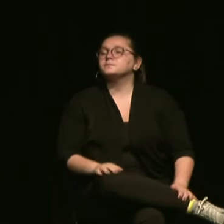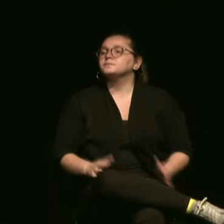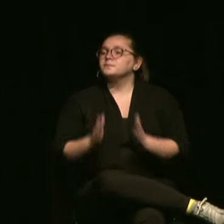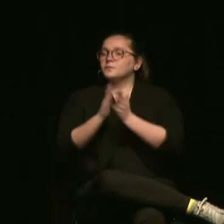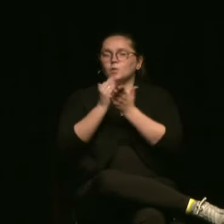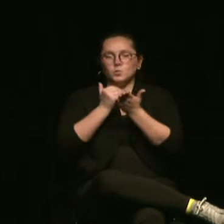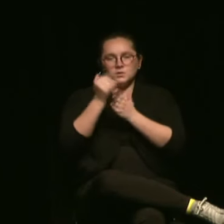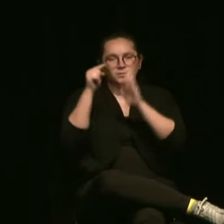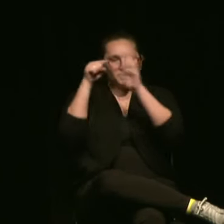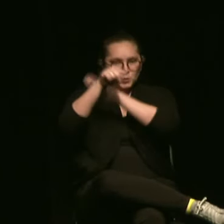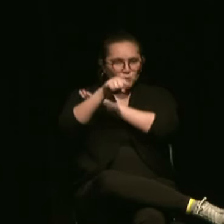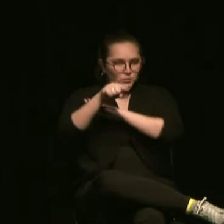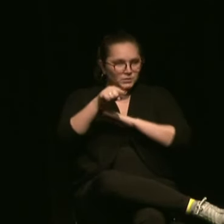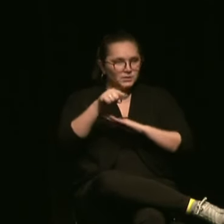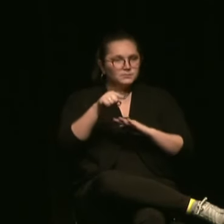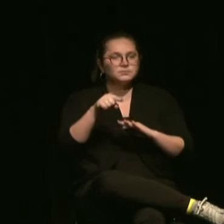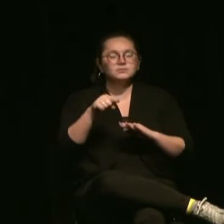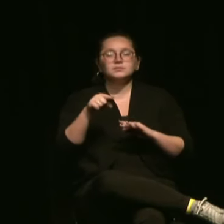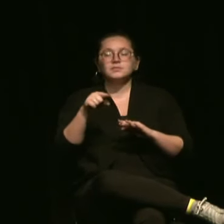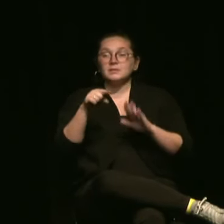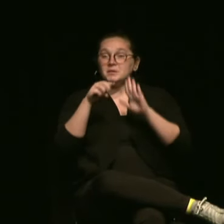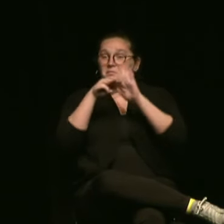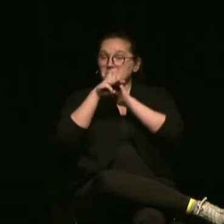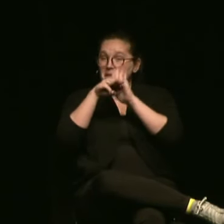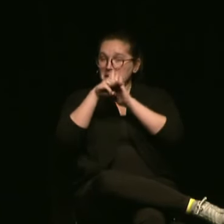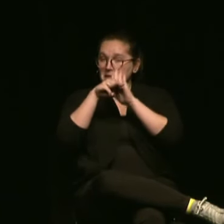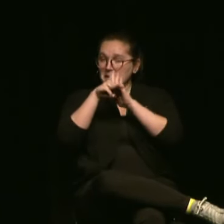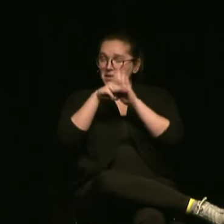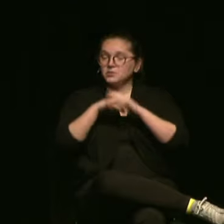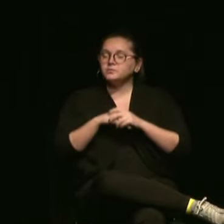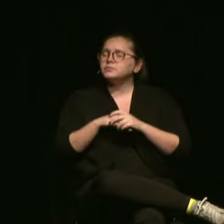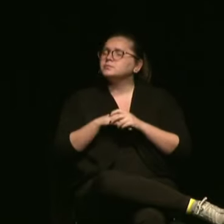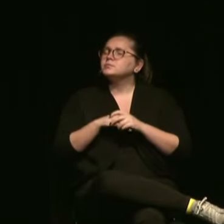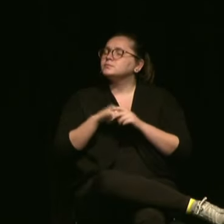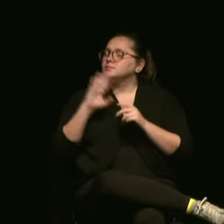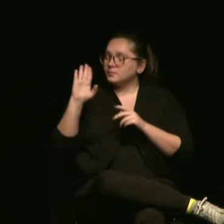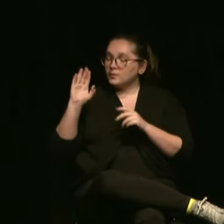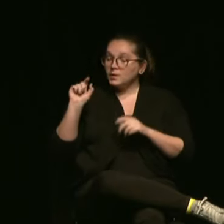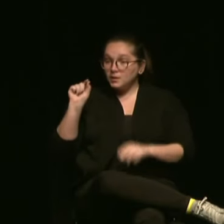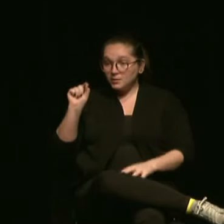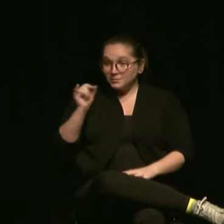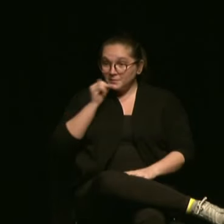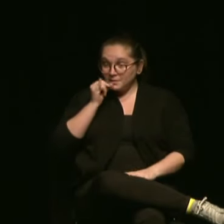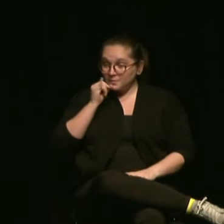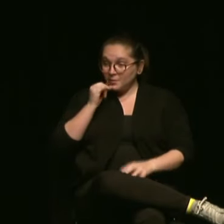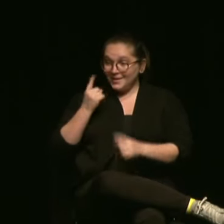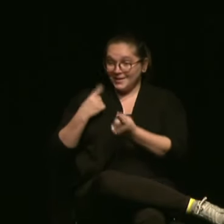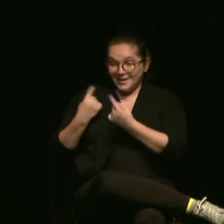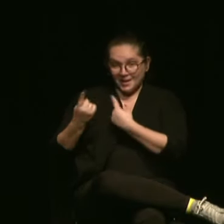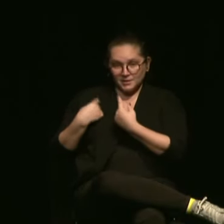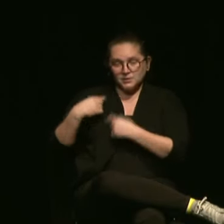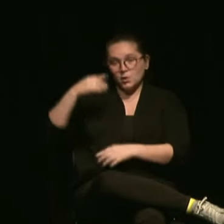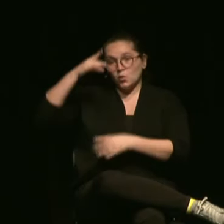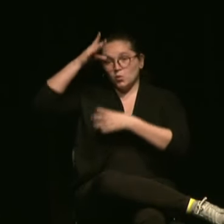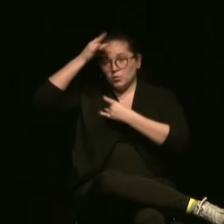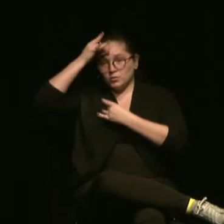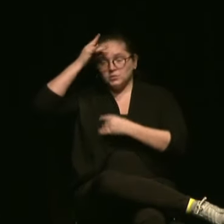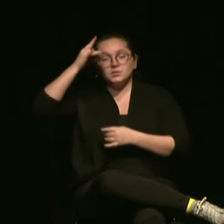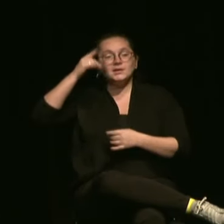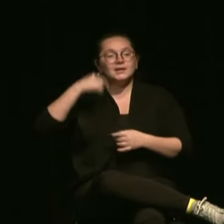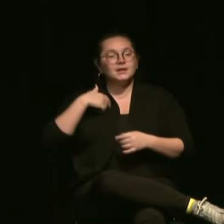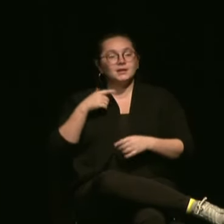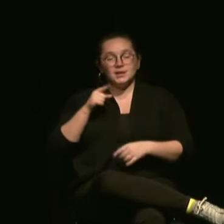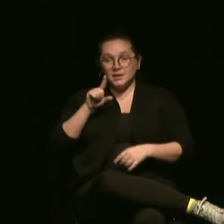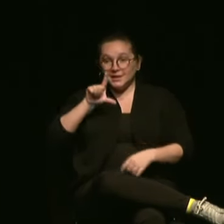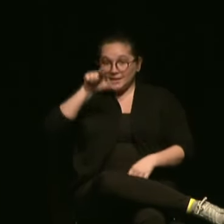começar com uma pergunta aqui bem de metodologia. O que acontece com a relação do Coutinho com os personagens depois das gravações? Ele